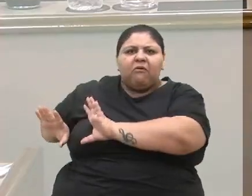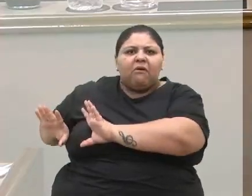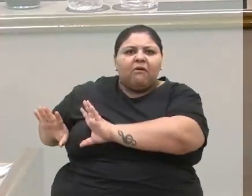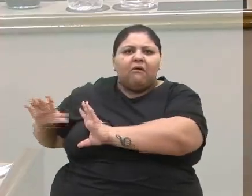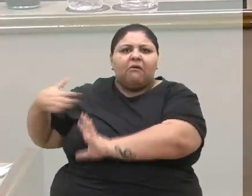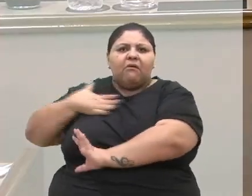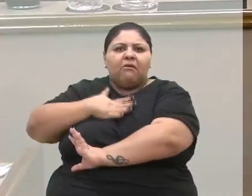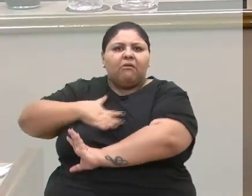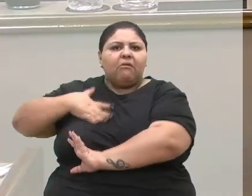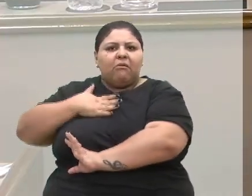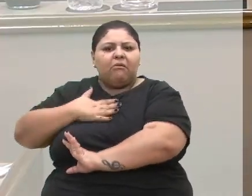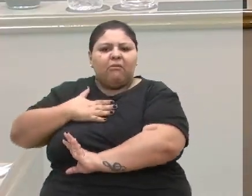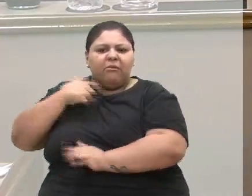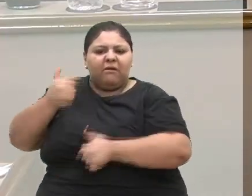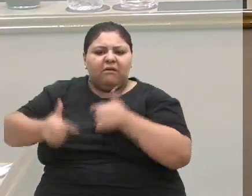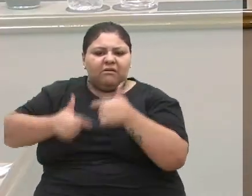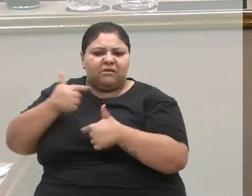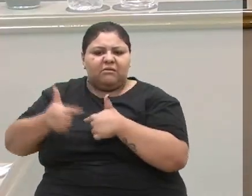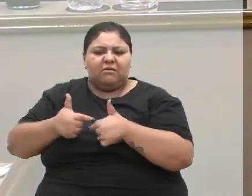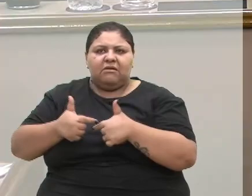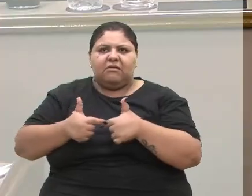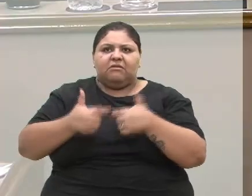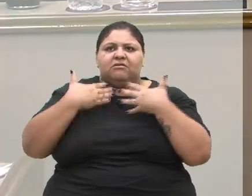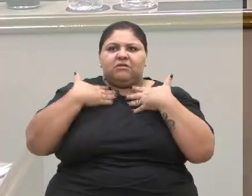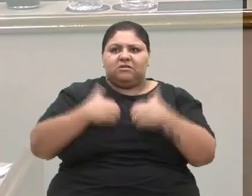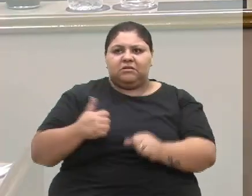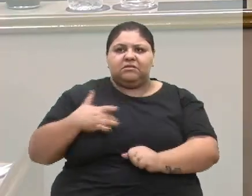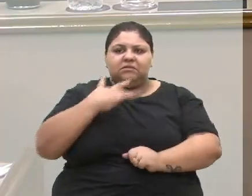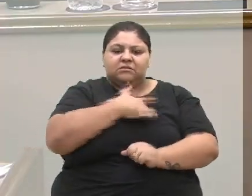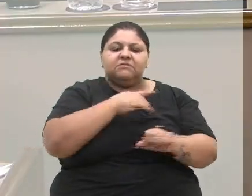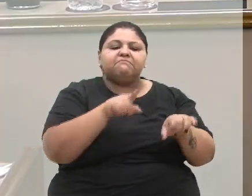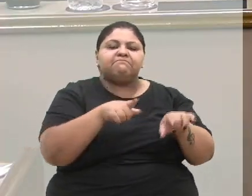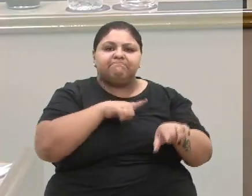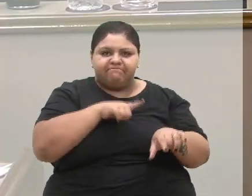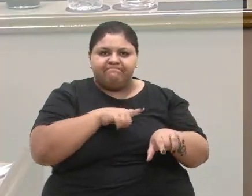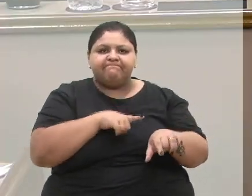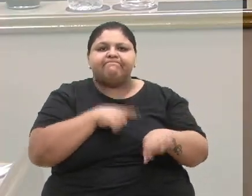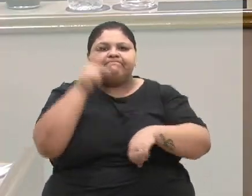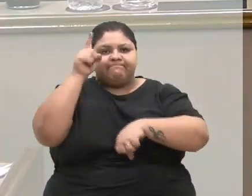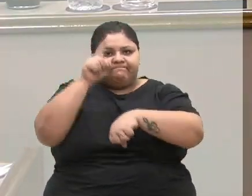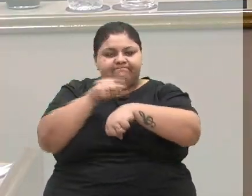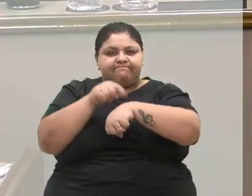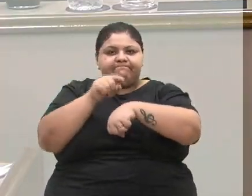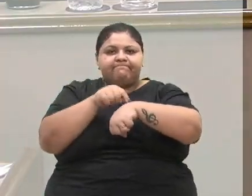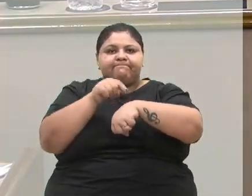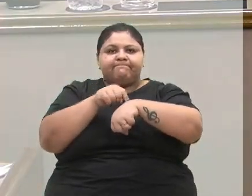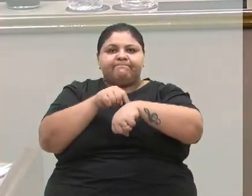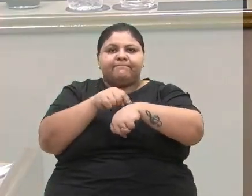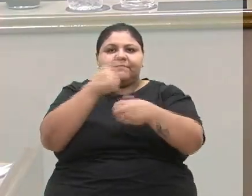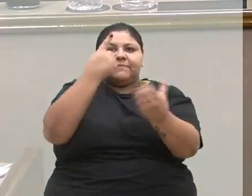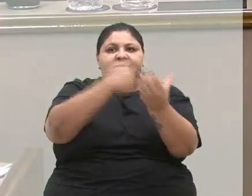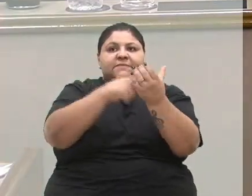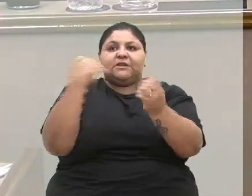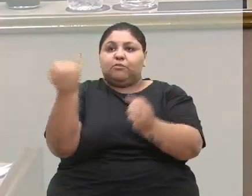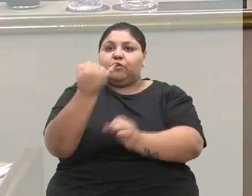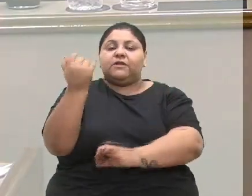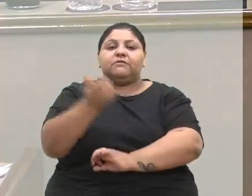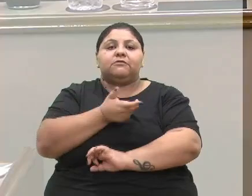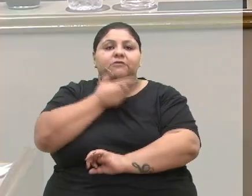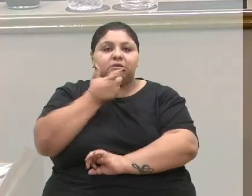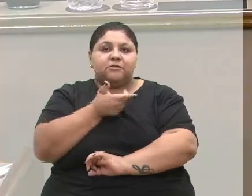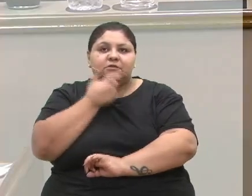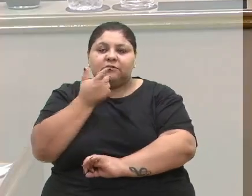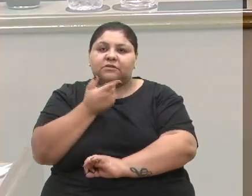de resolução que a Secretaria Municipal de Saúde teve. Os horários que foram marcados, é importante destacar,